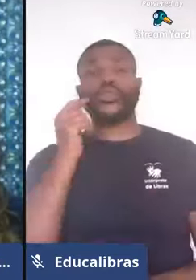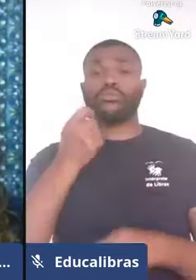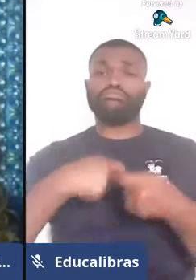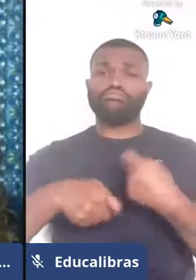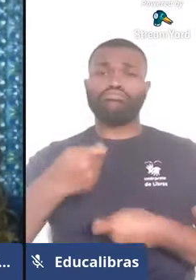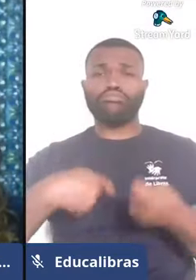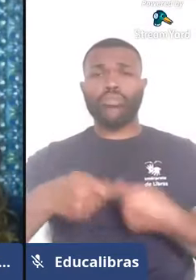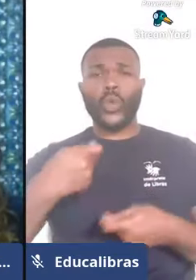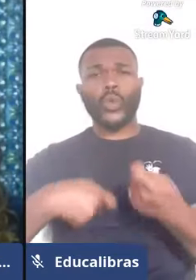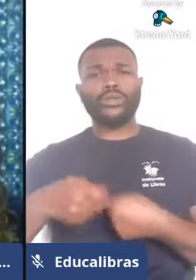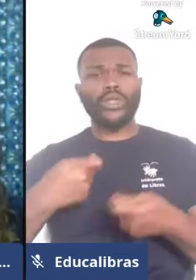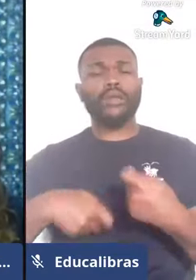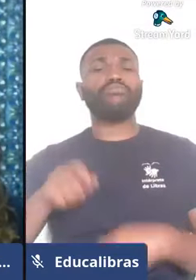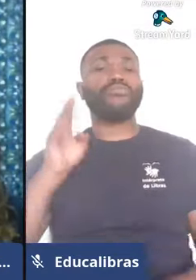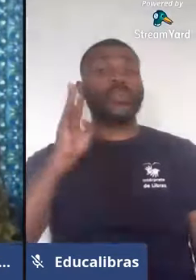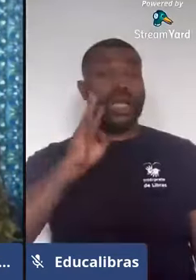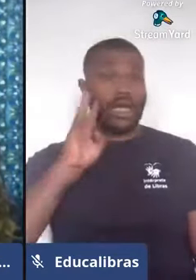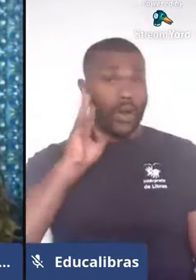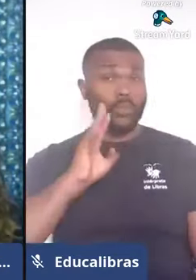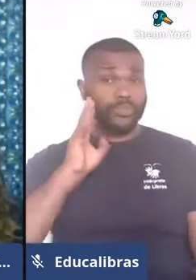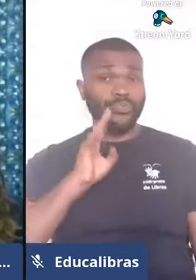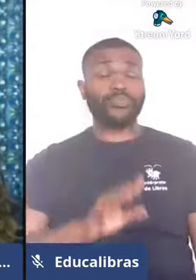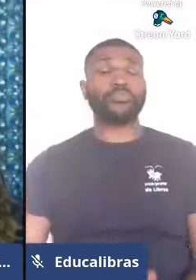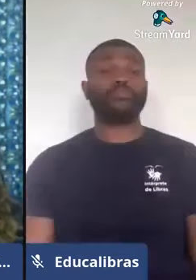muito legal, foi muito emblemático.